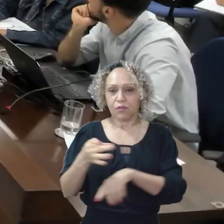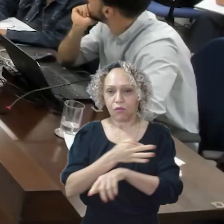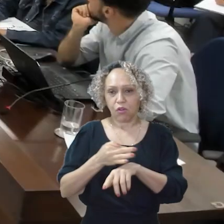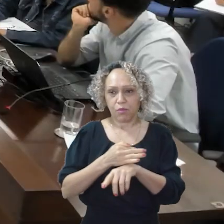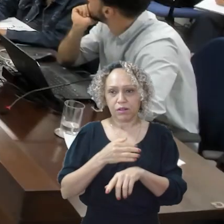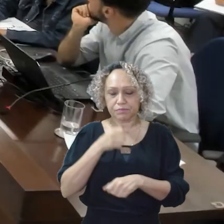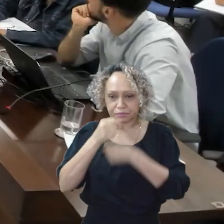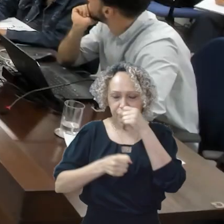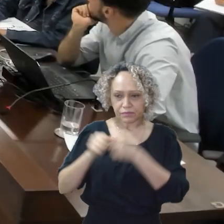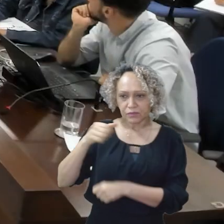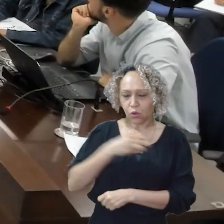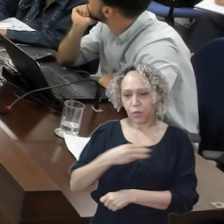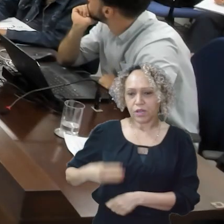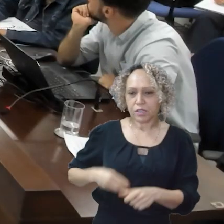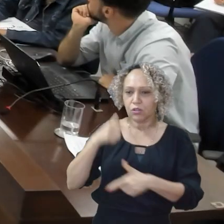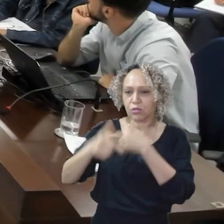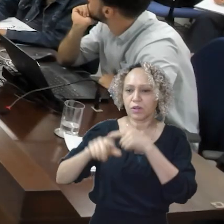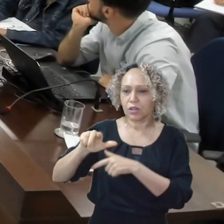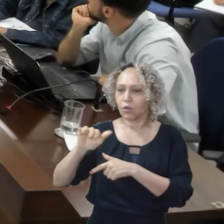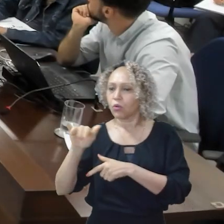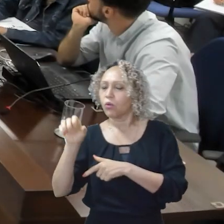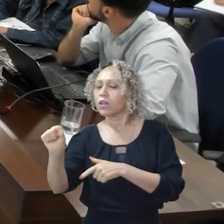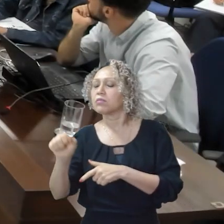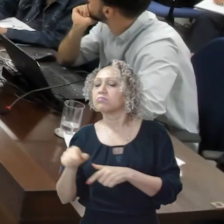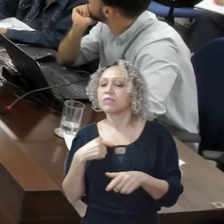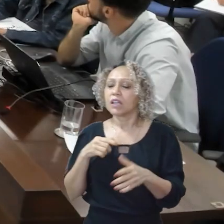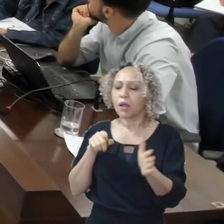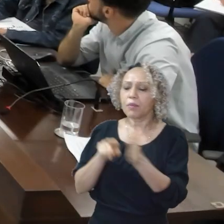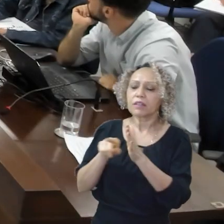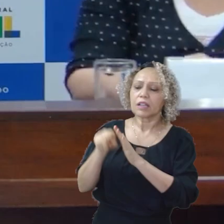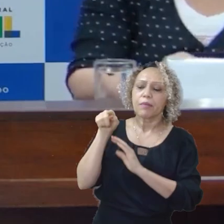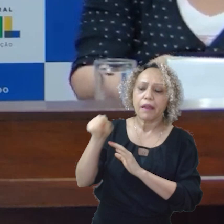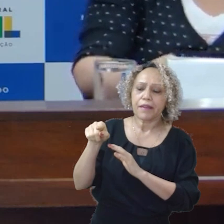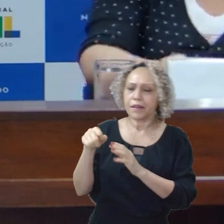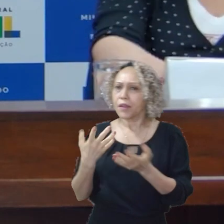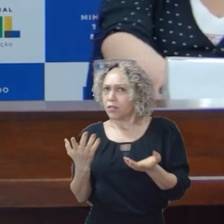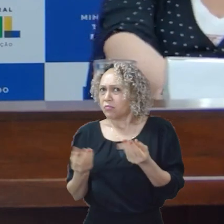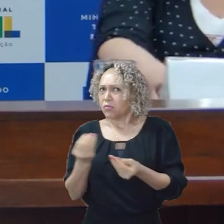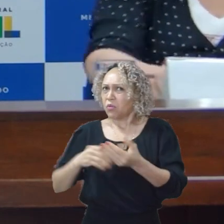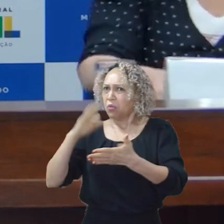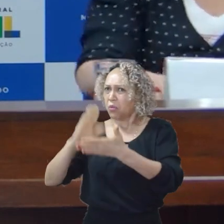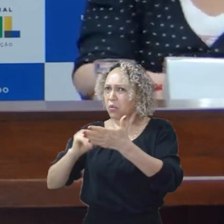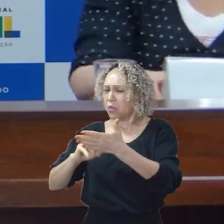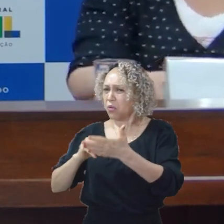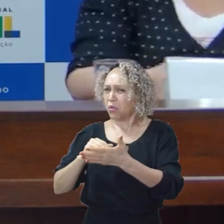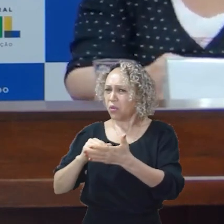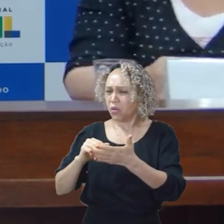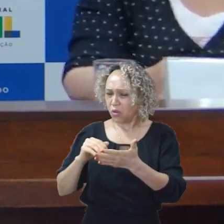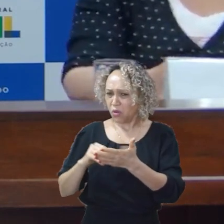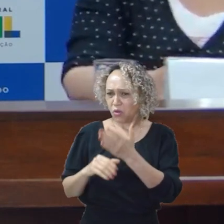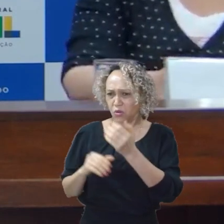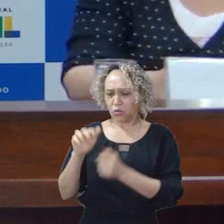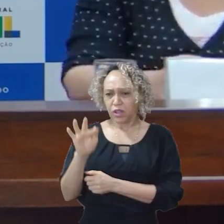a entrevista à imprensa, o ministro do Trabalho, Luiz Marinho, foi questionado sobre possíveis cortes no seguro-desemprego e